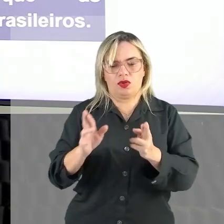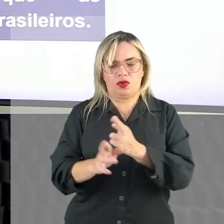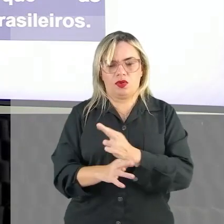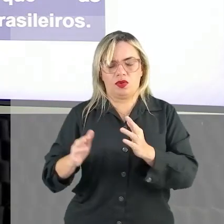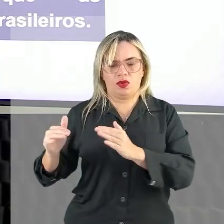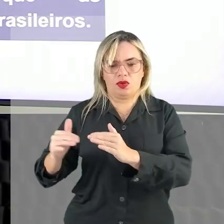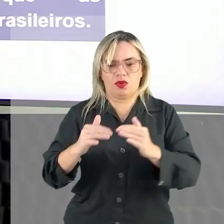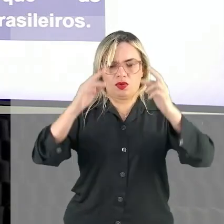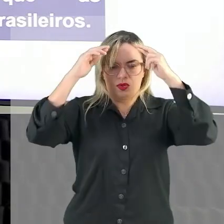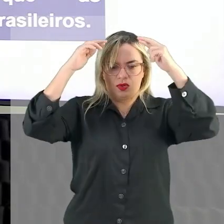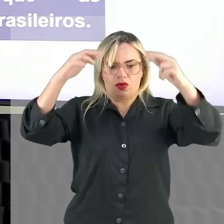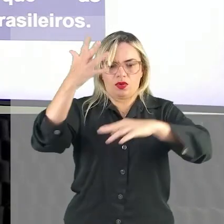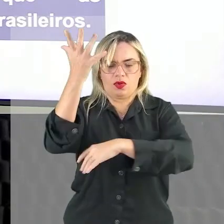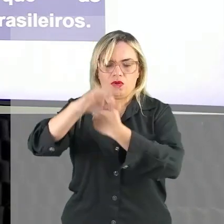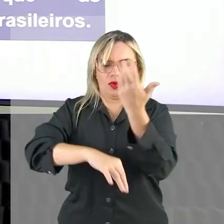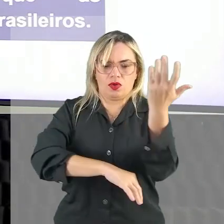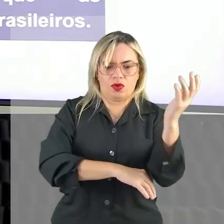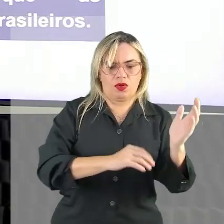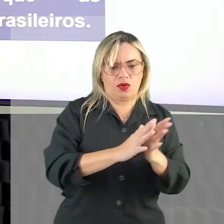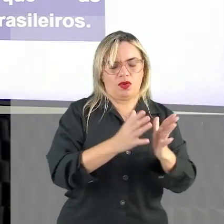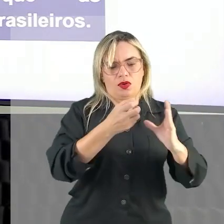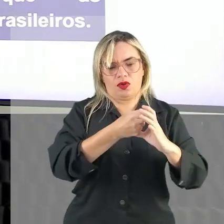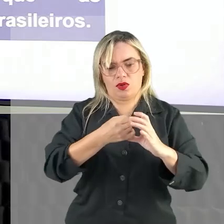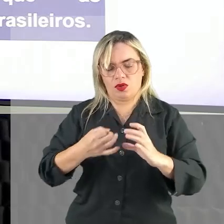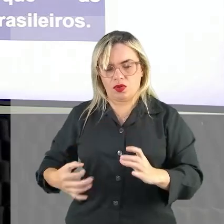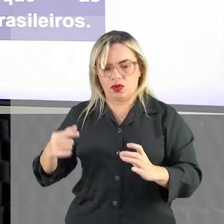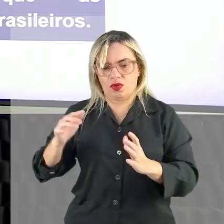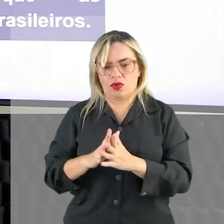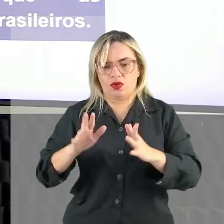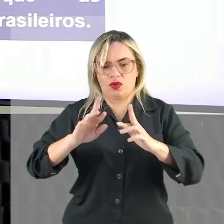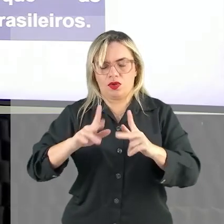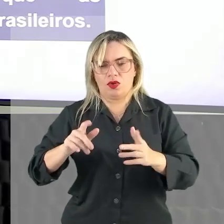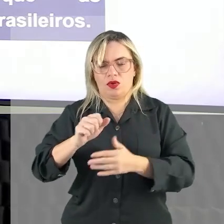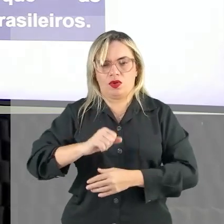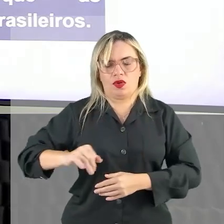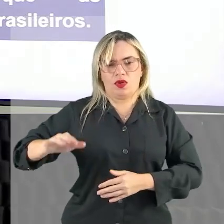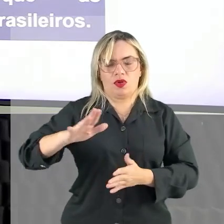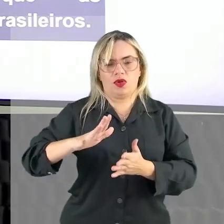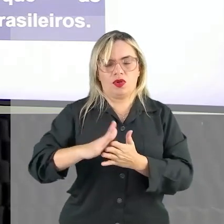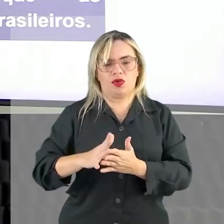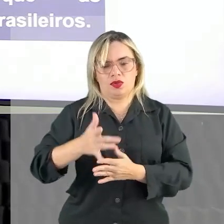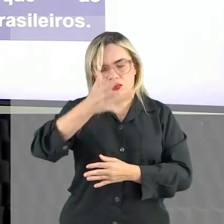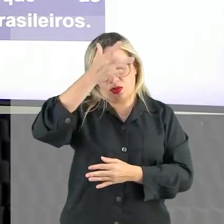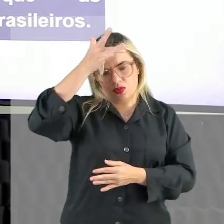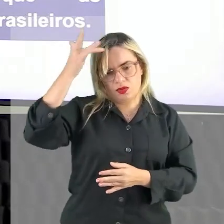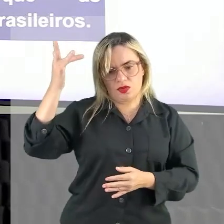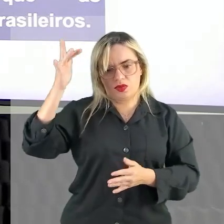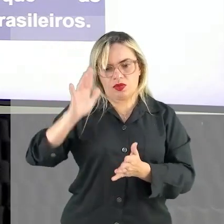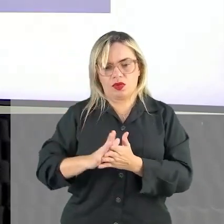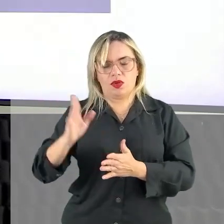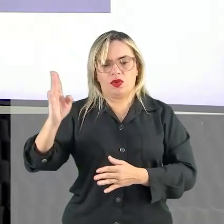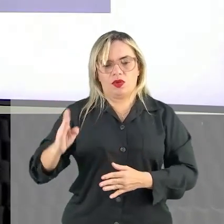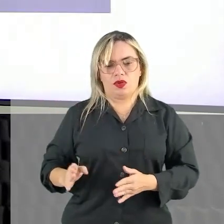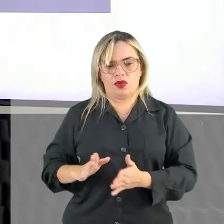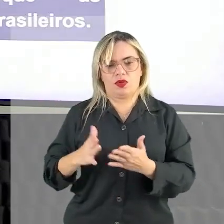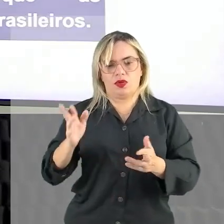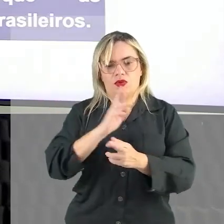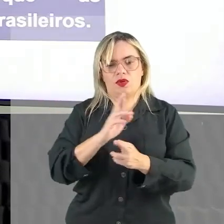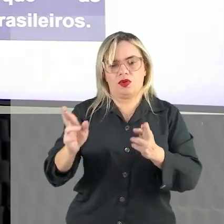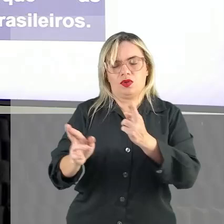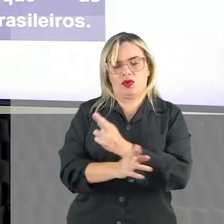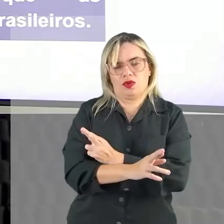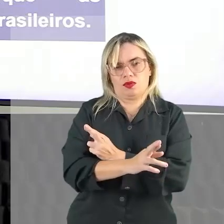respeito mútuo com a natureza, aspectos que as diferenciam do resto dos brasileiros. Então, olha como essa relação que eu fiz